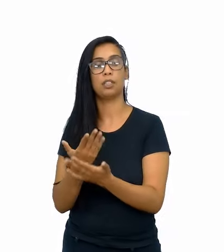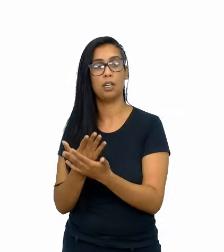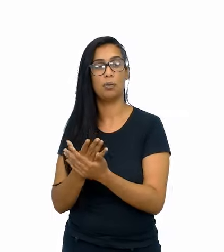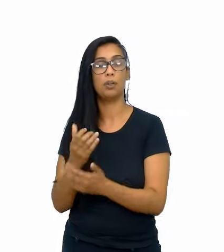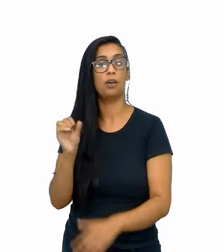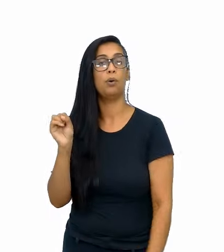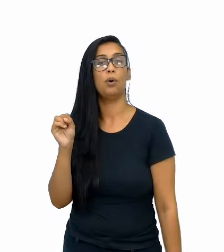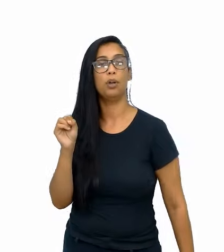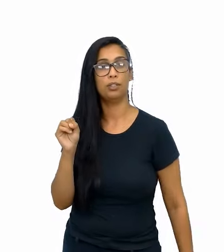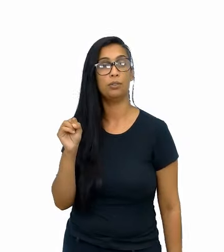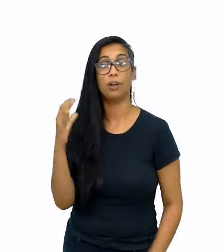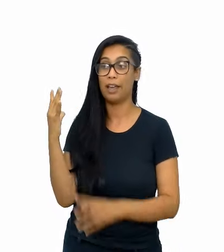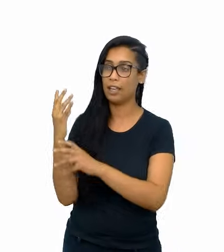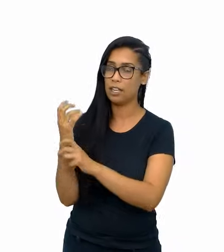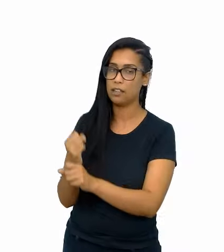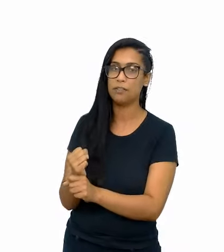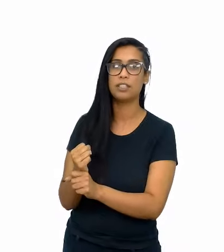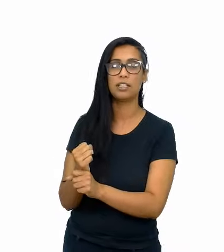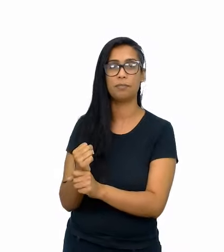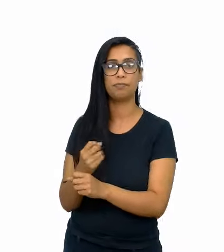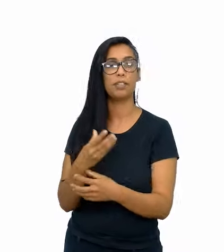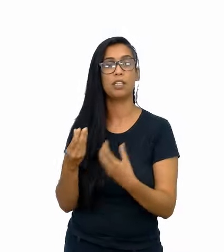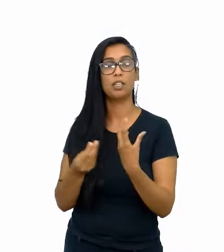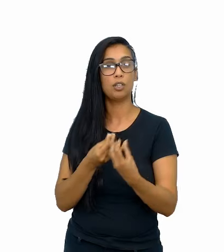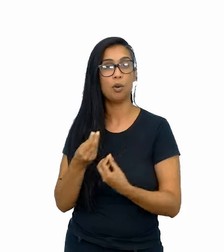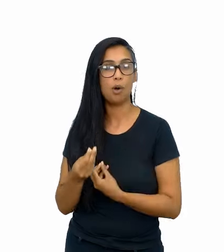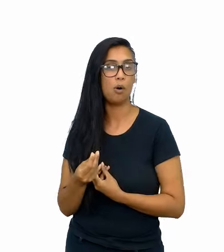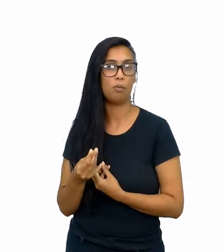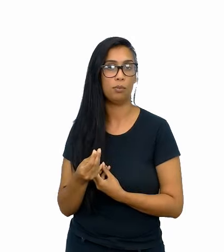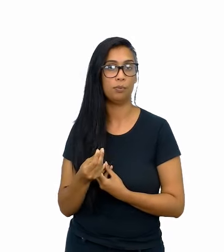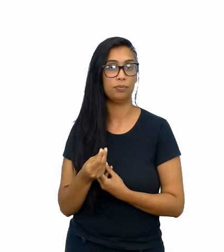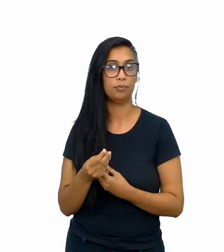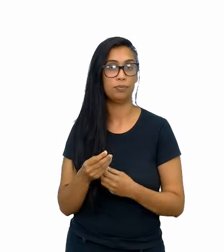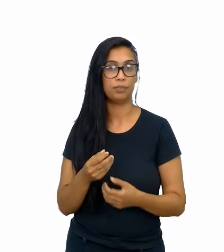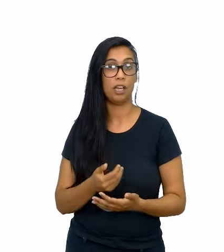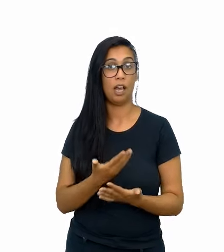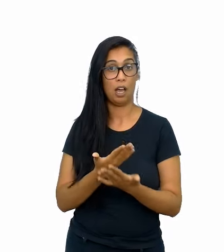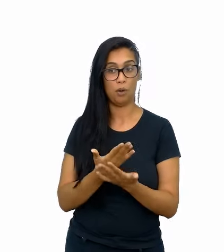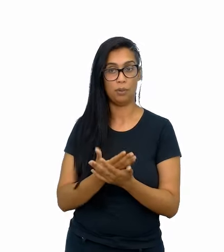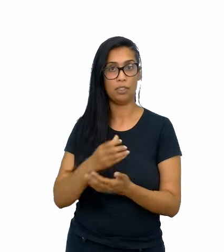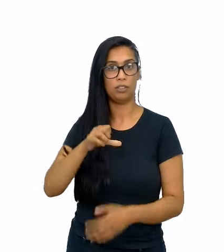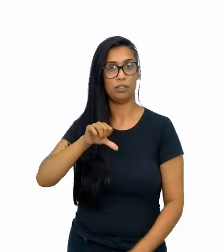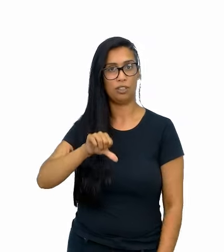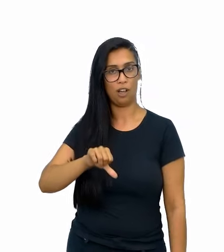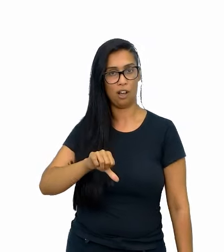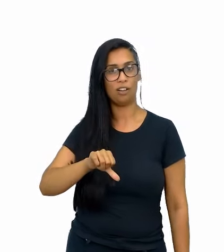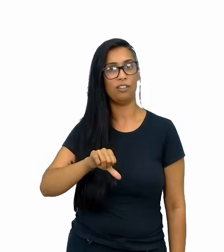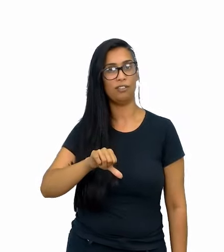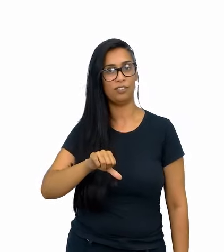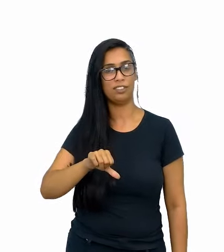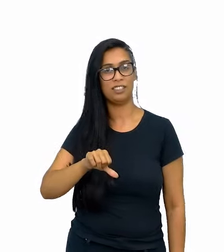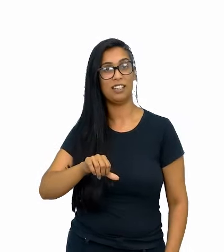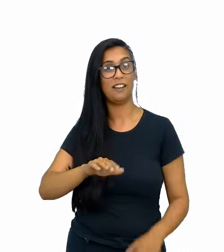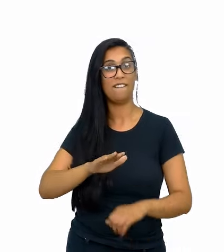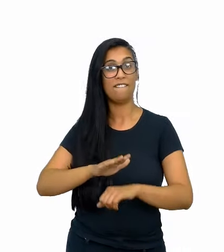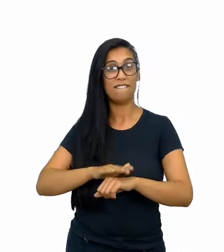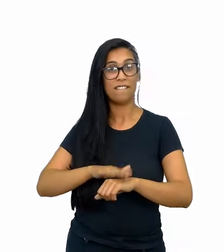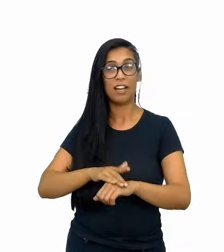vão usar uma grade que resgata aspectos sobre o gênero que já foram explorados em